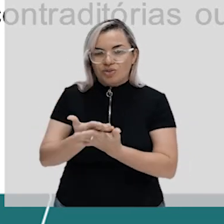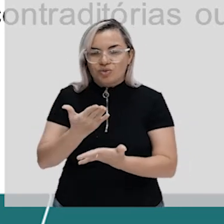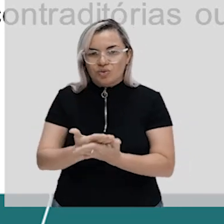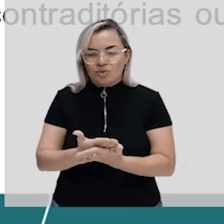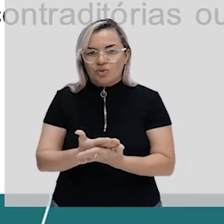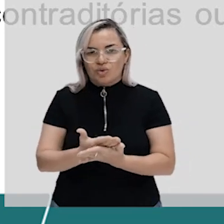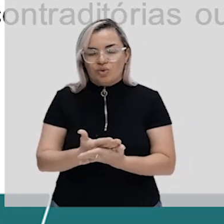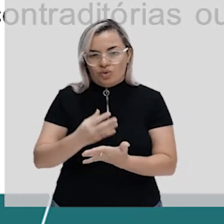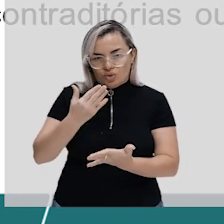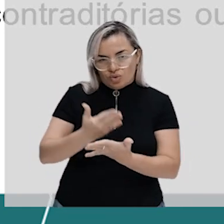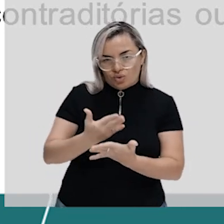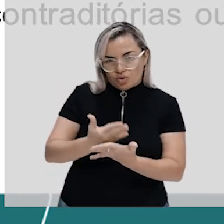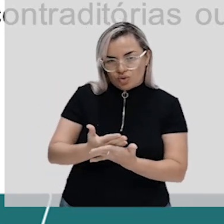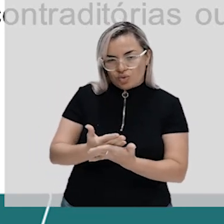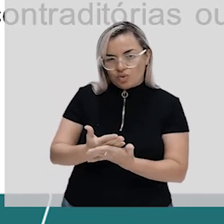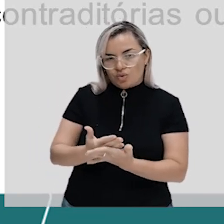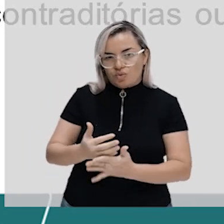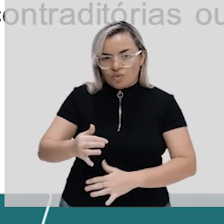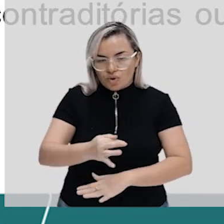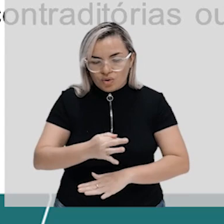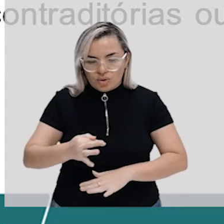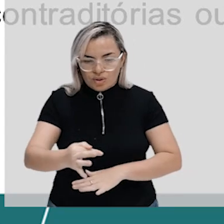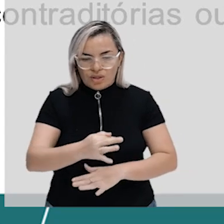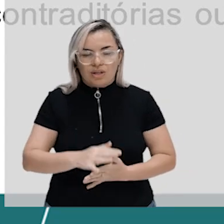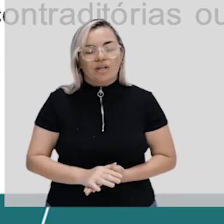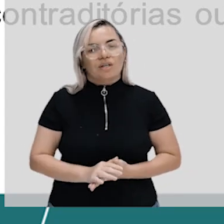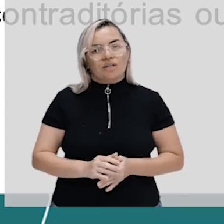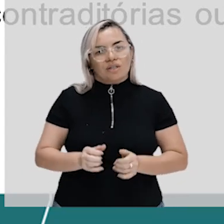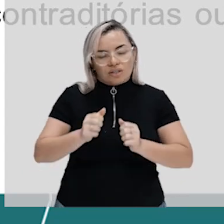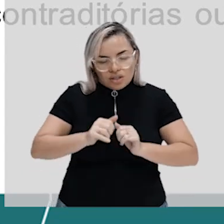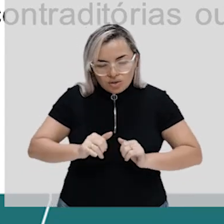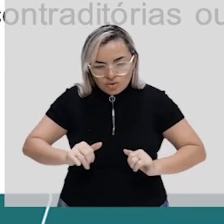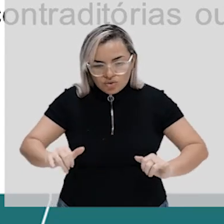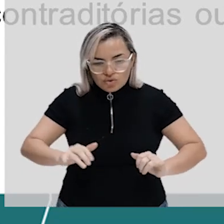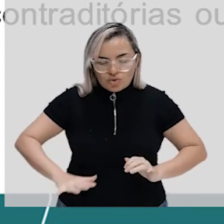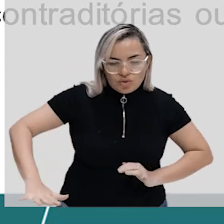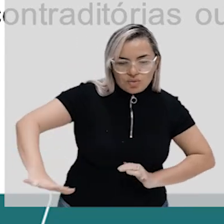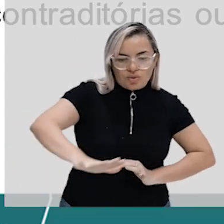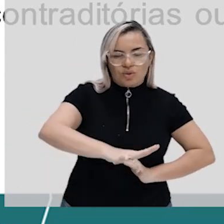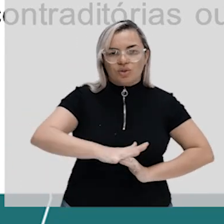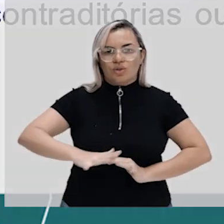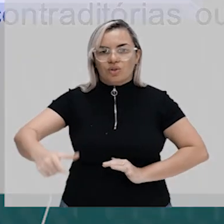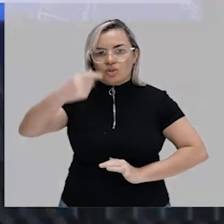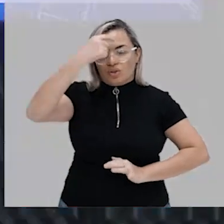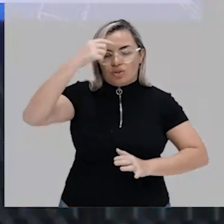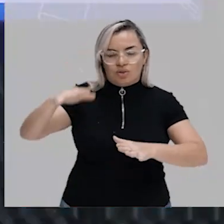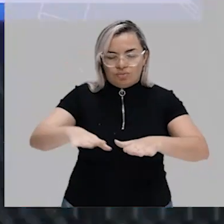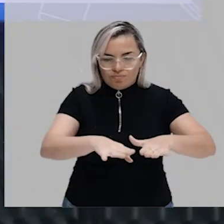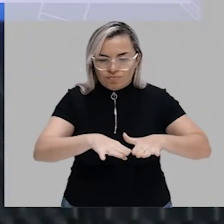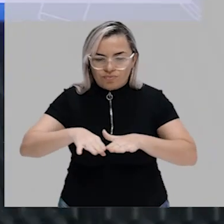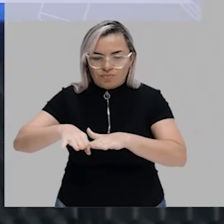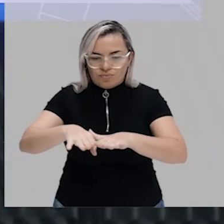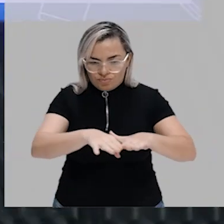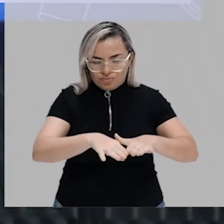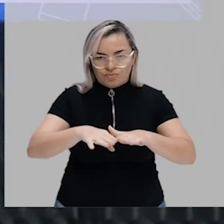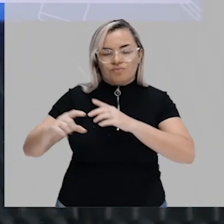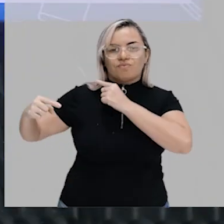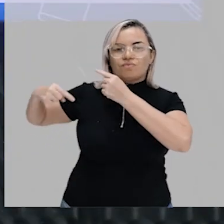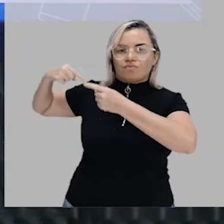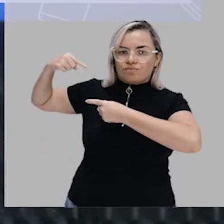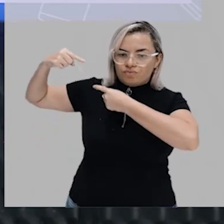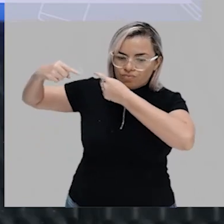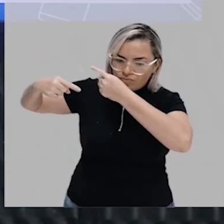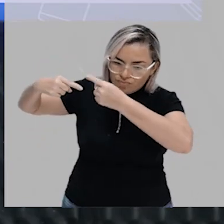tipo de conhecimento que o senso comum vai produzir. É um conhecimento transmitido de pessoa para pessoa,